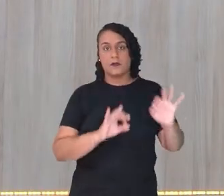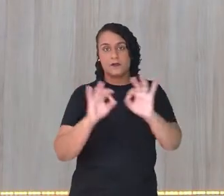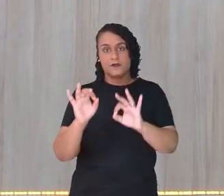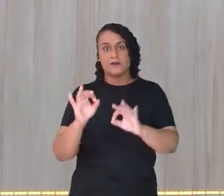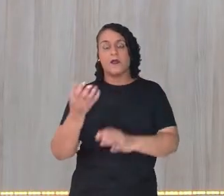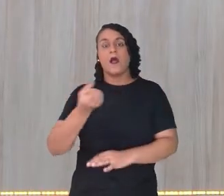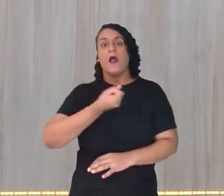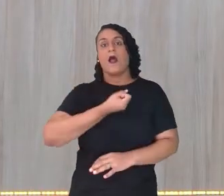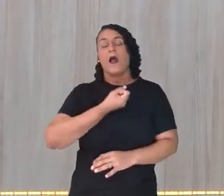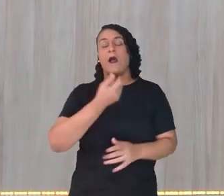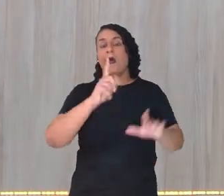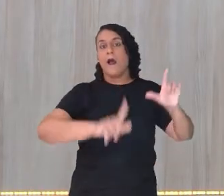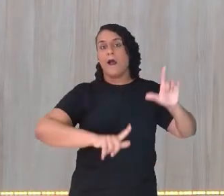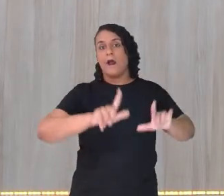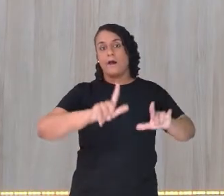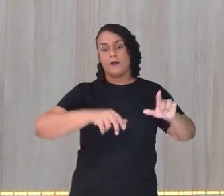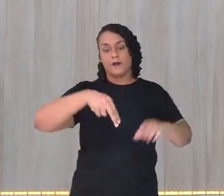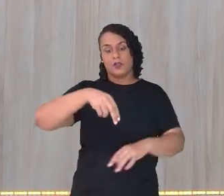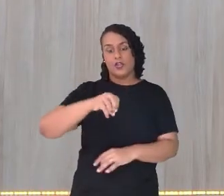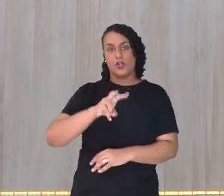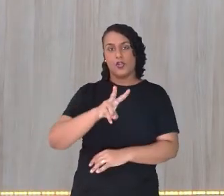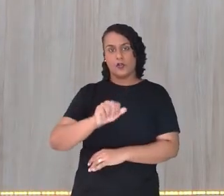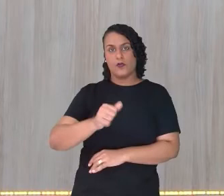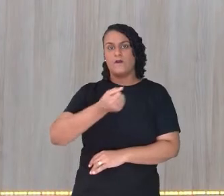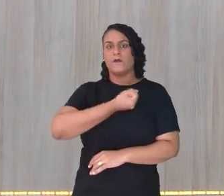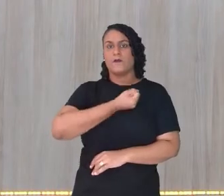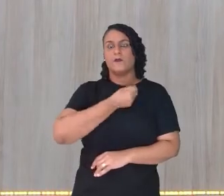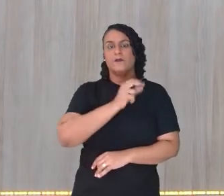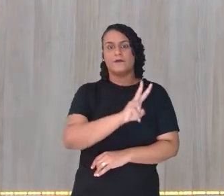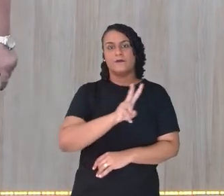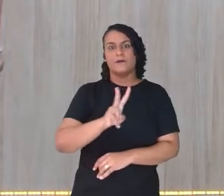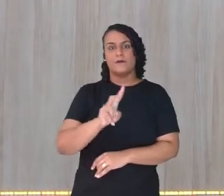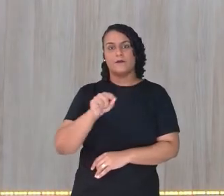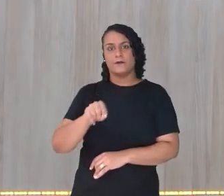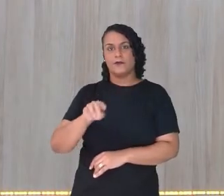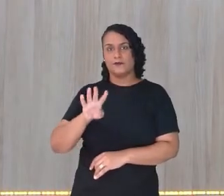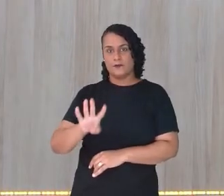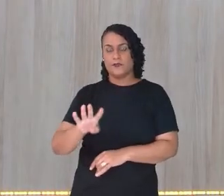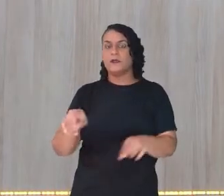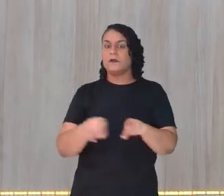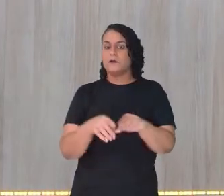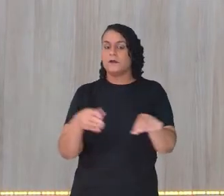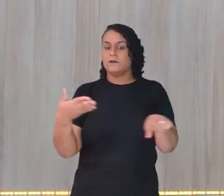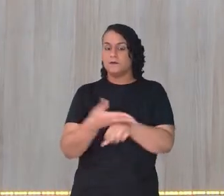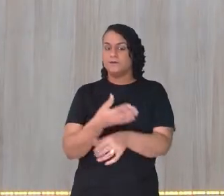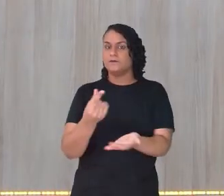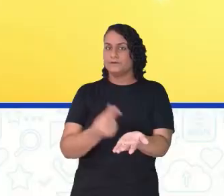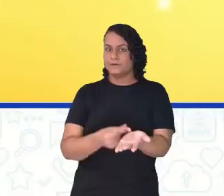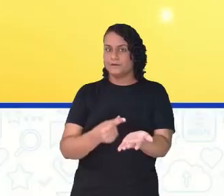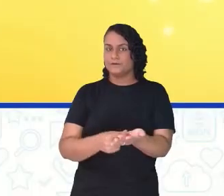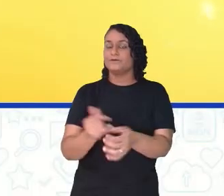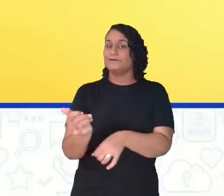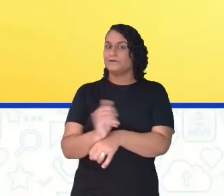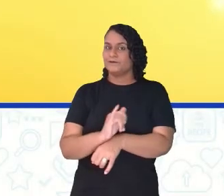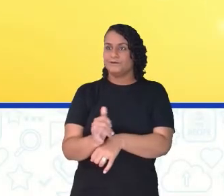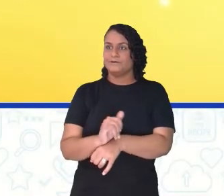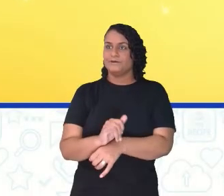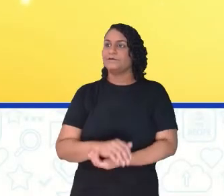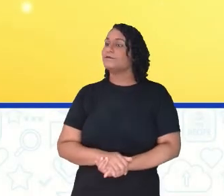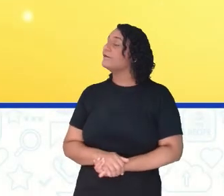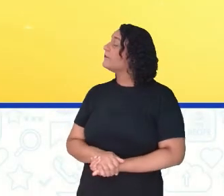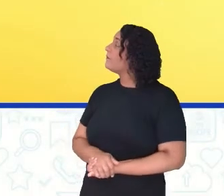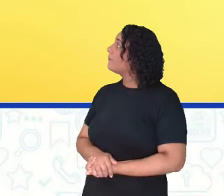né? Podem ver no aplicativo e também no YouTube. Mas nós falamos sobre a questão da presença da água